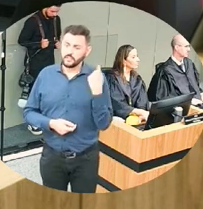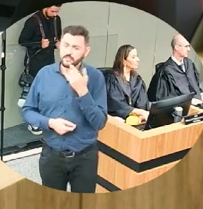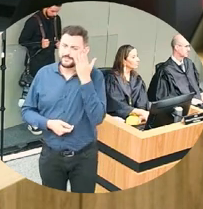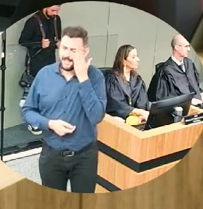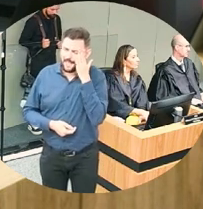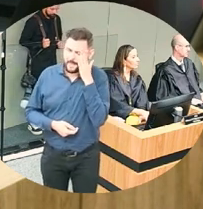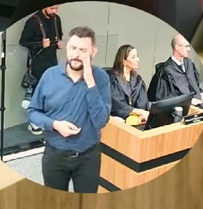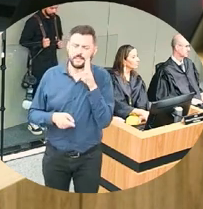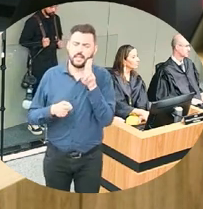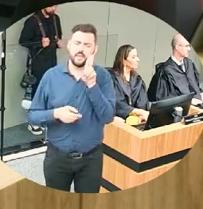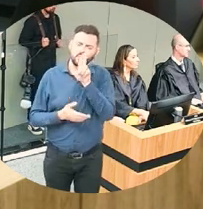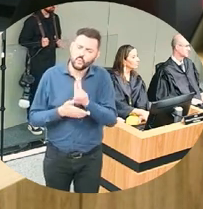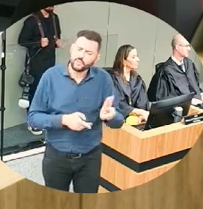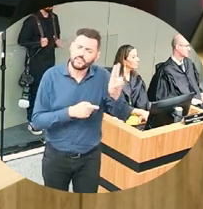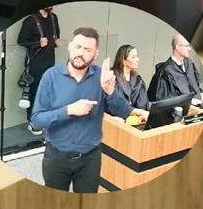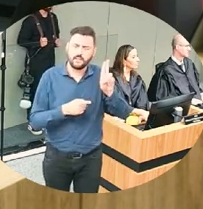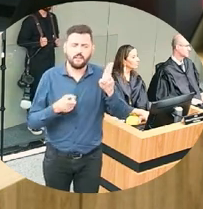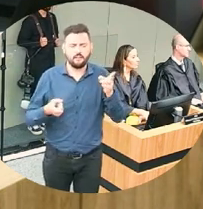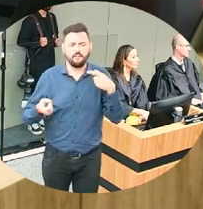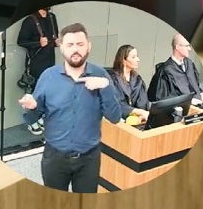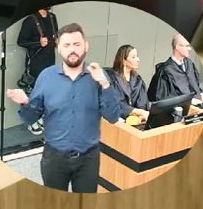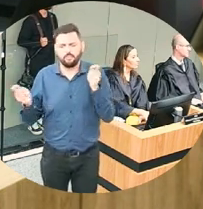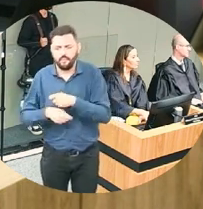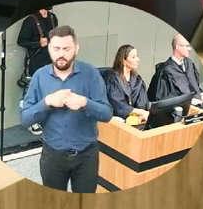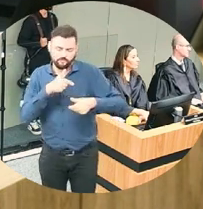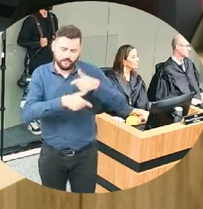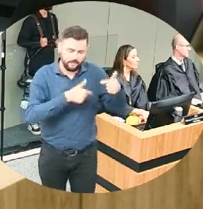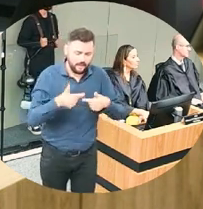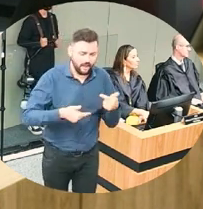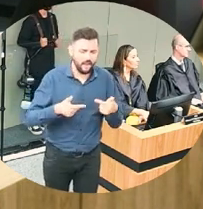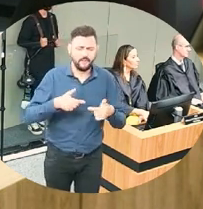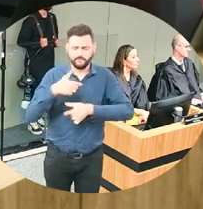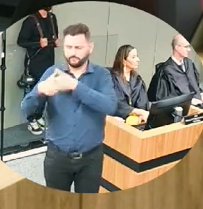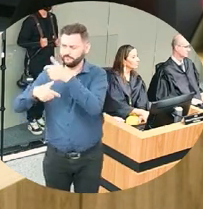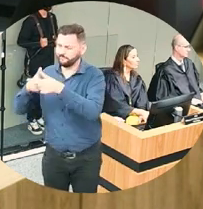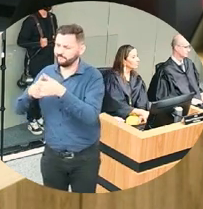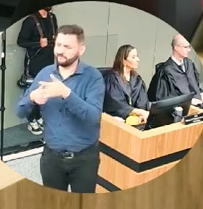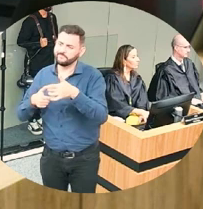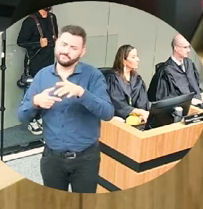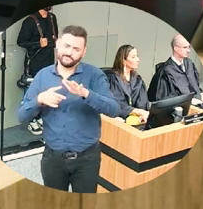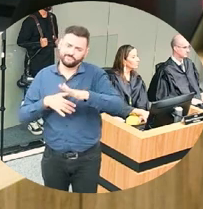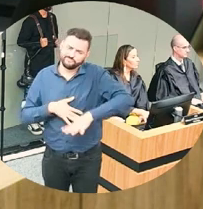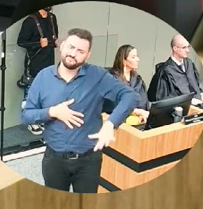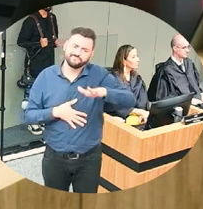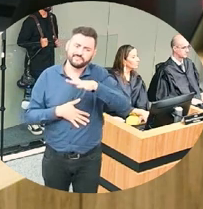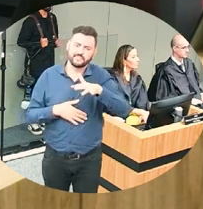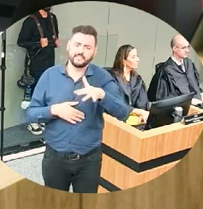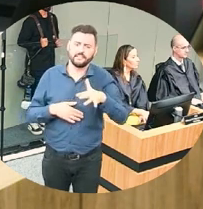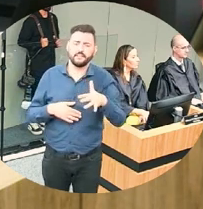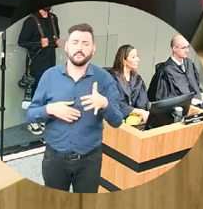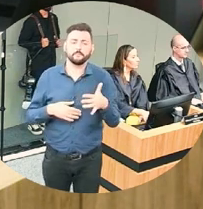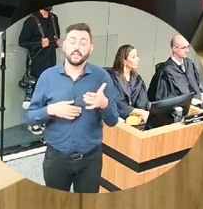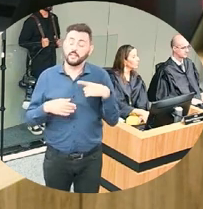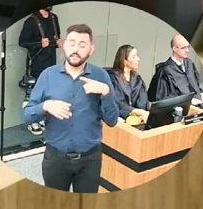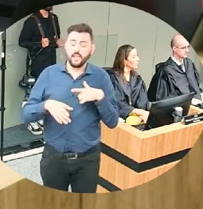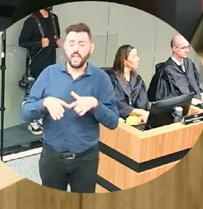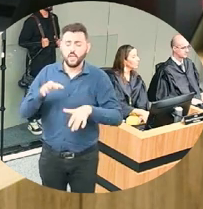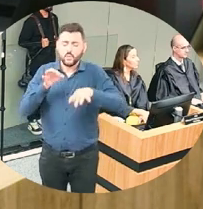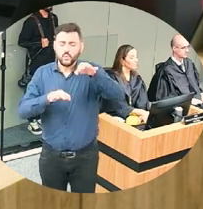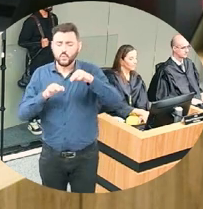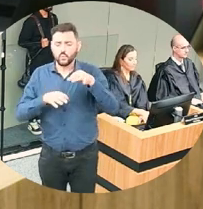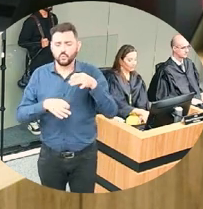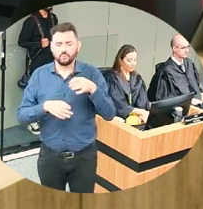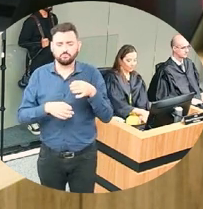adversidades constata-se uma melhora Nas condições de trabalho e do emprego e um compromisso indiscutível da Justiça do